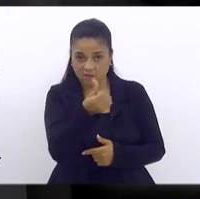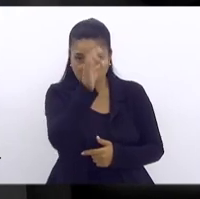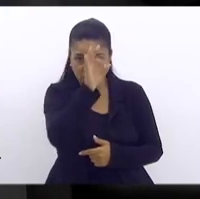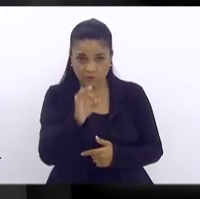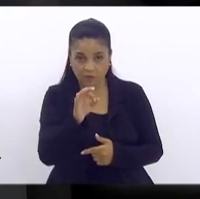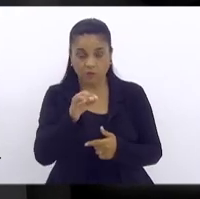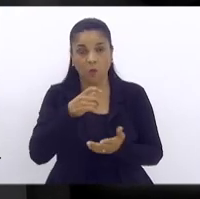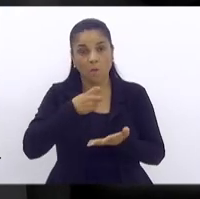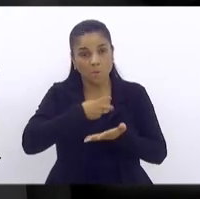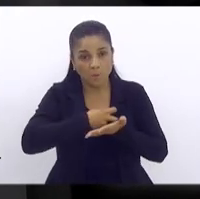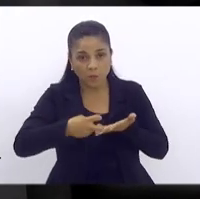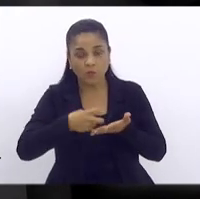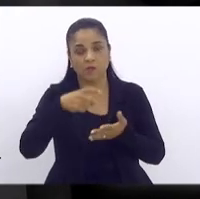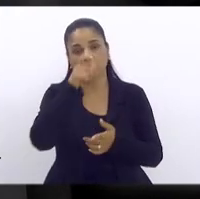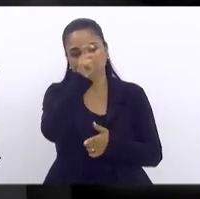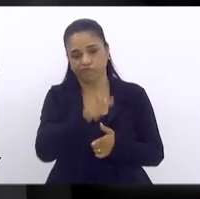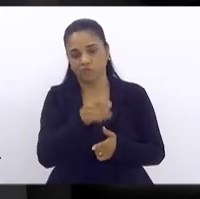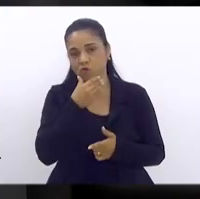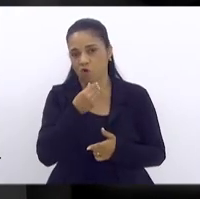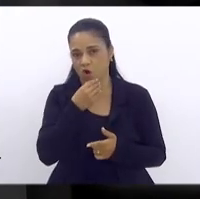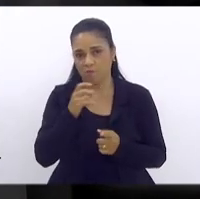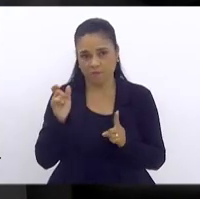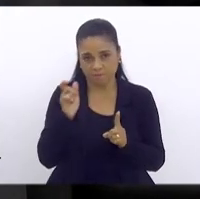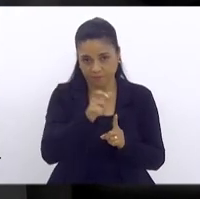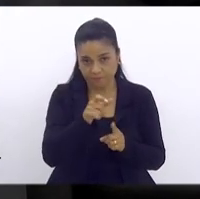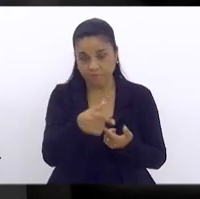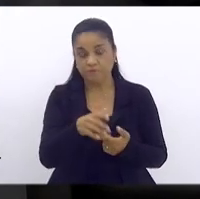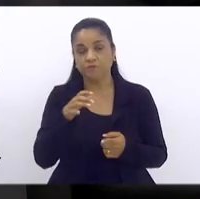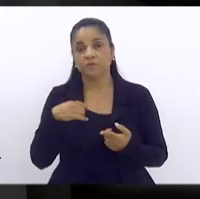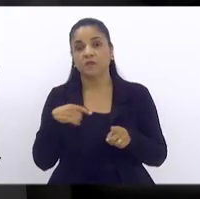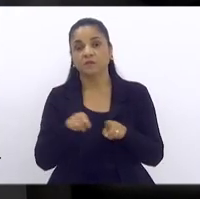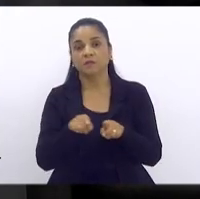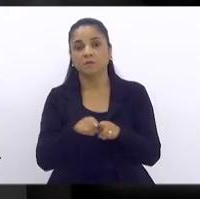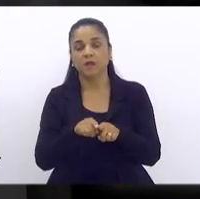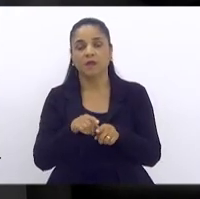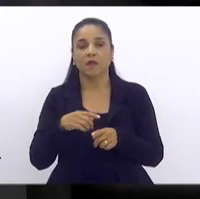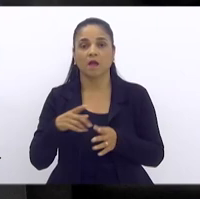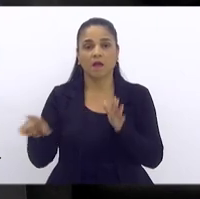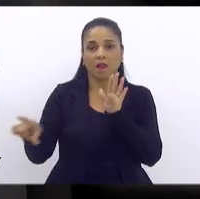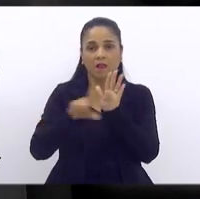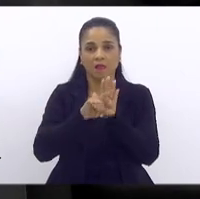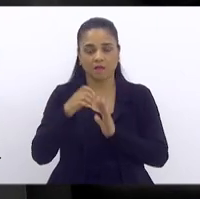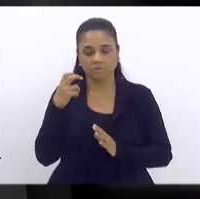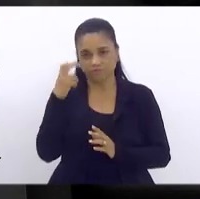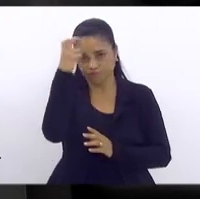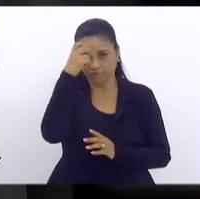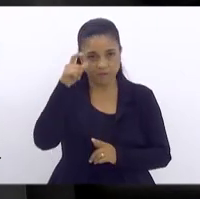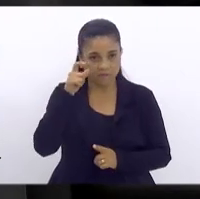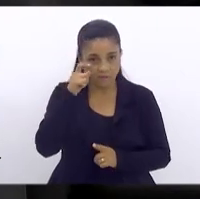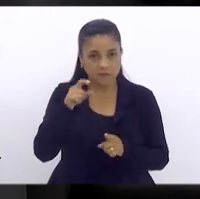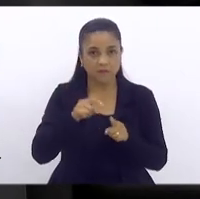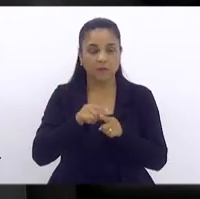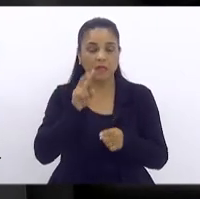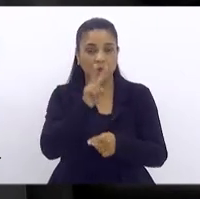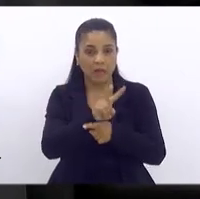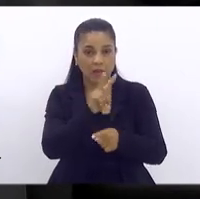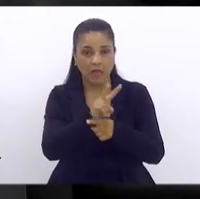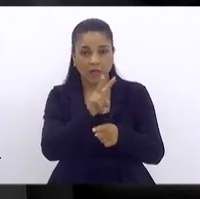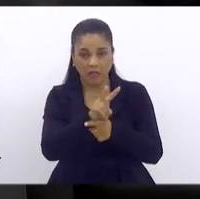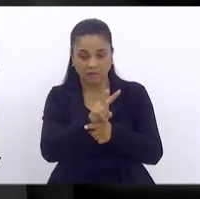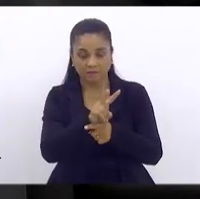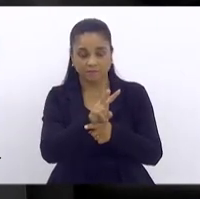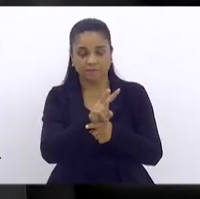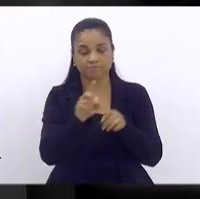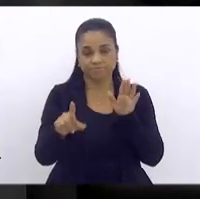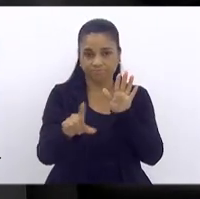mais efetiva o agressor. Não à toa também tem, na própria Lei Maria da Penha, o descumprimento da medida protetiva, que também é um único crime